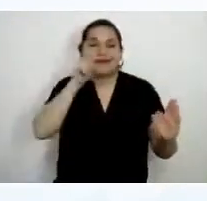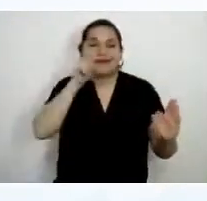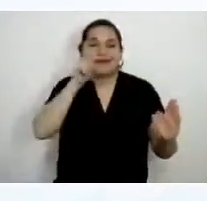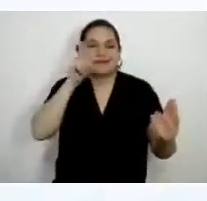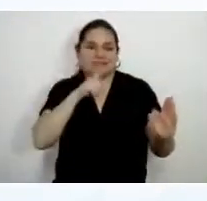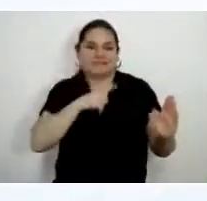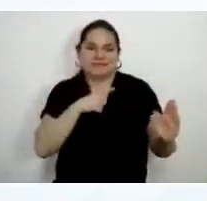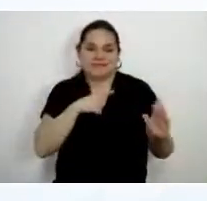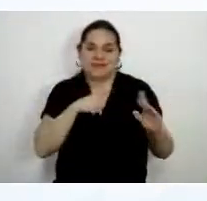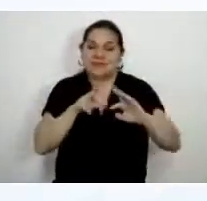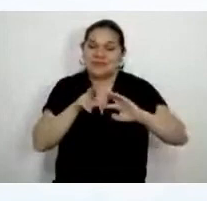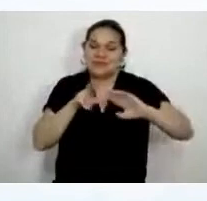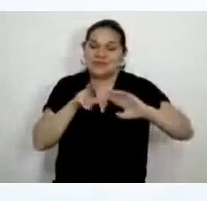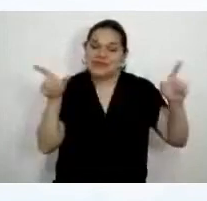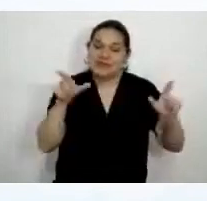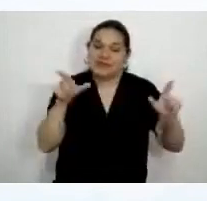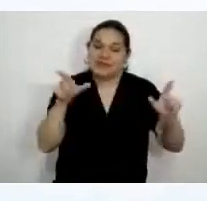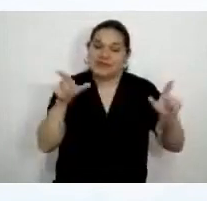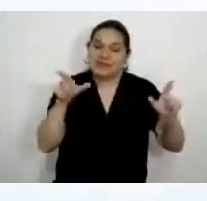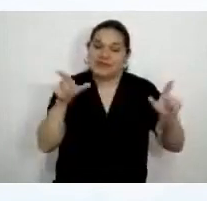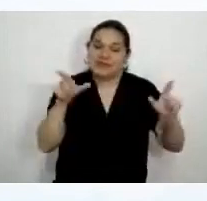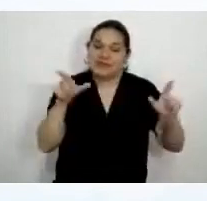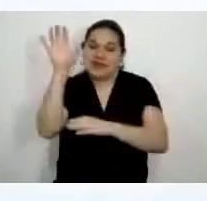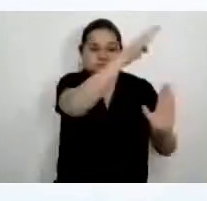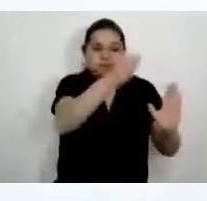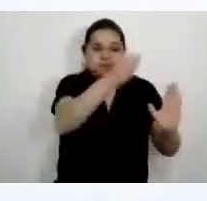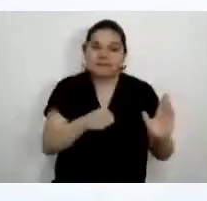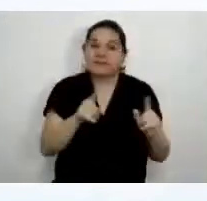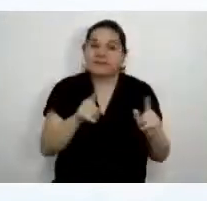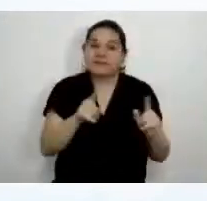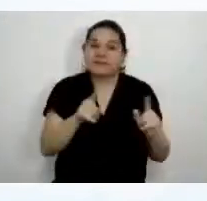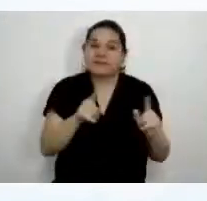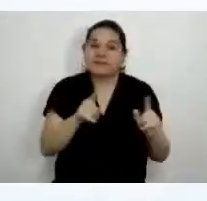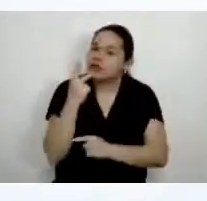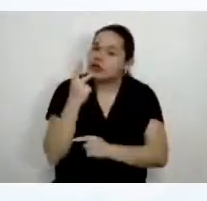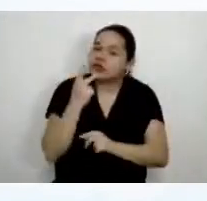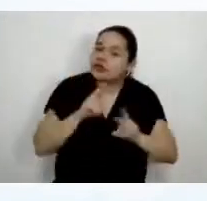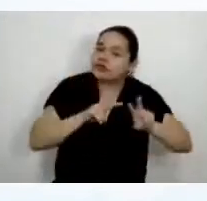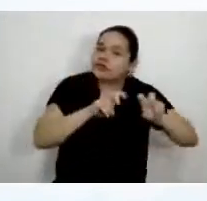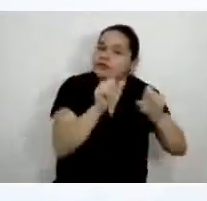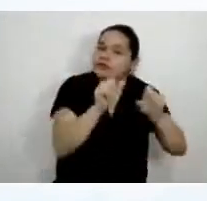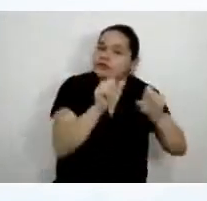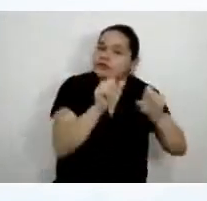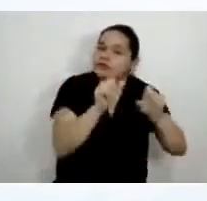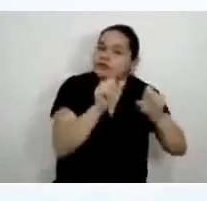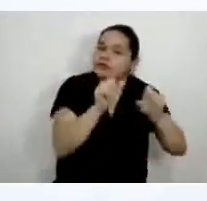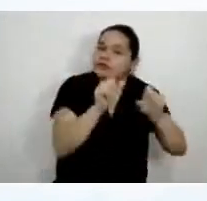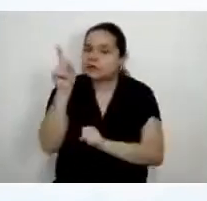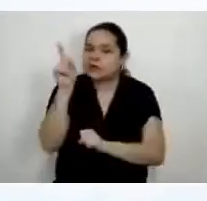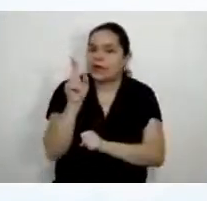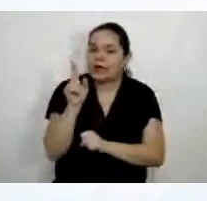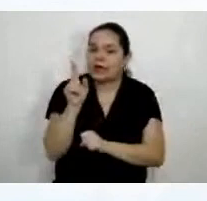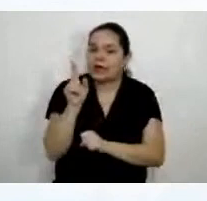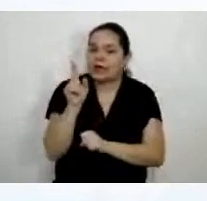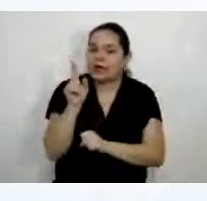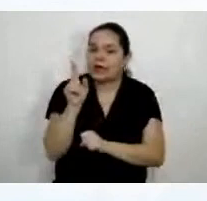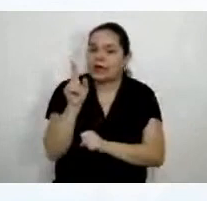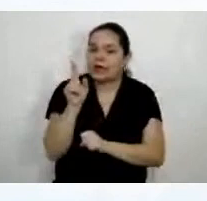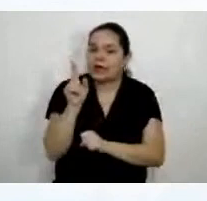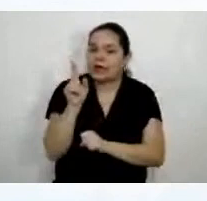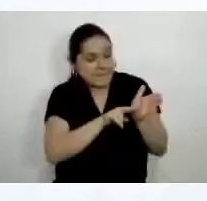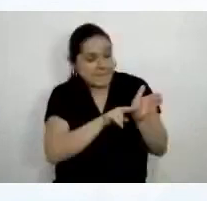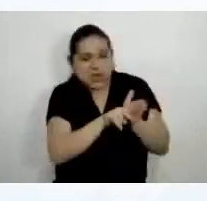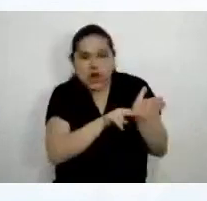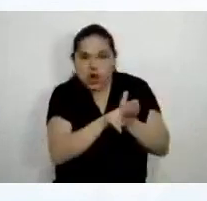Europa, ela tem uma verificação biológica, obviamente, né, laboratorial,